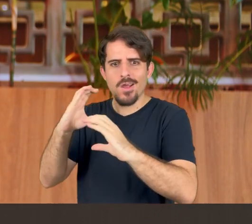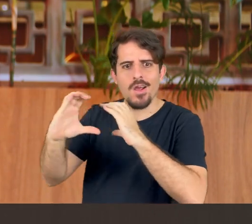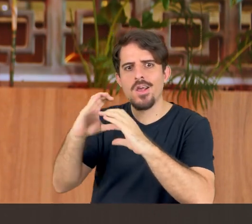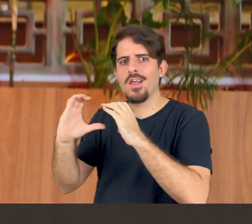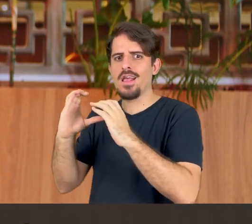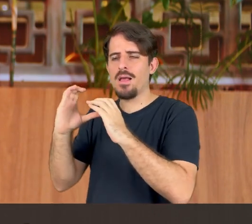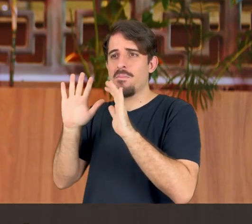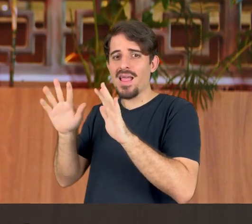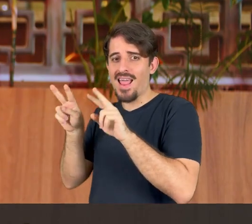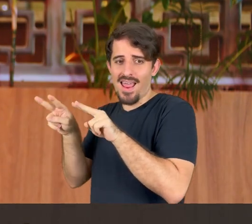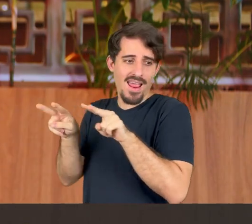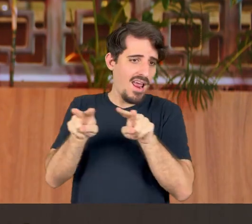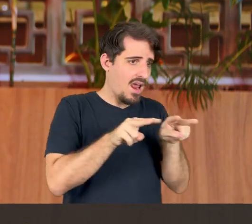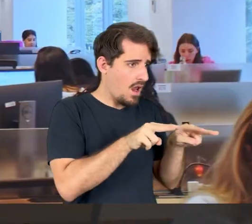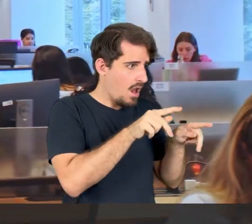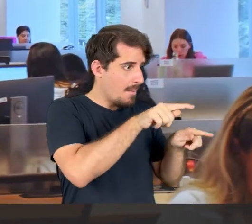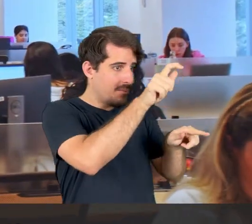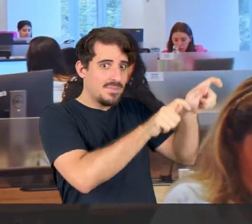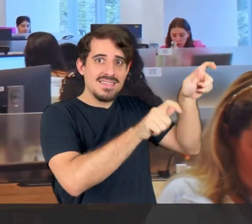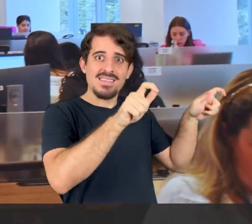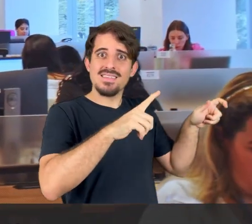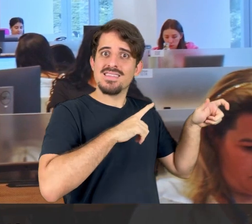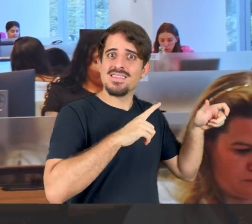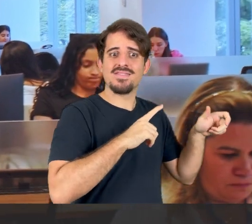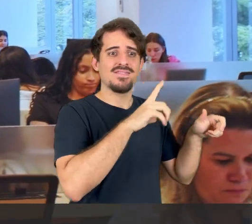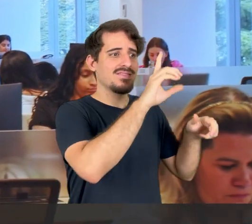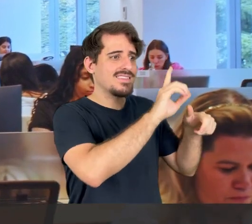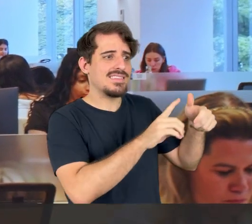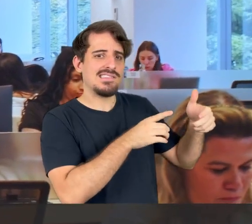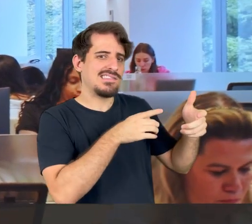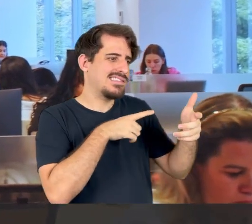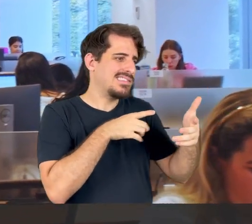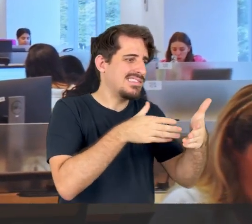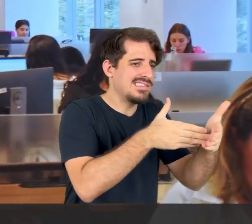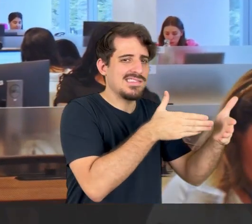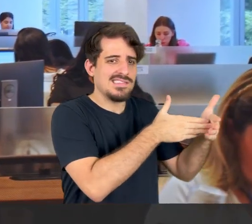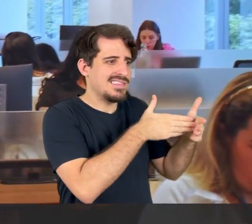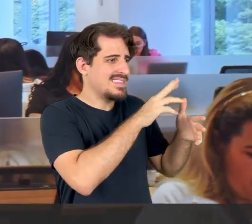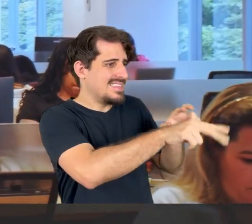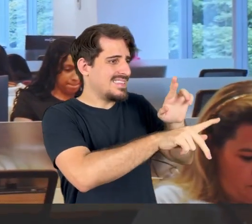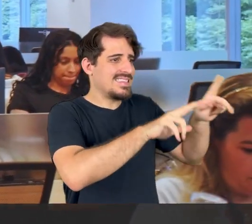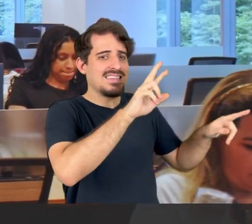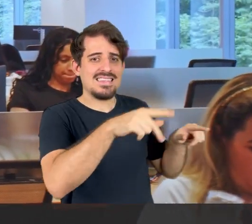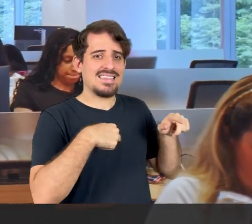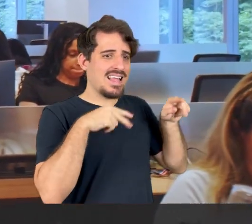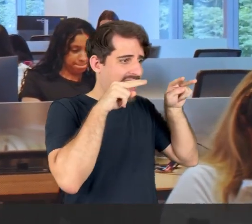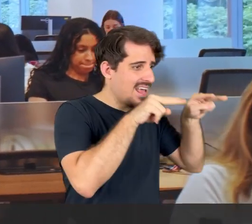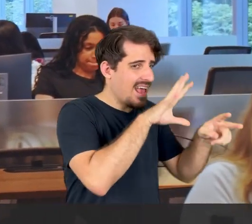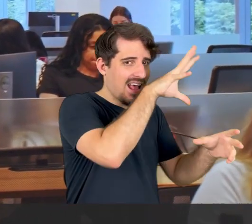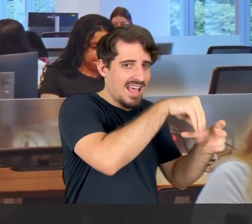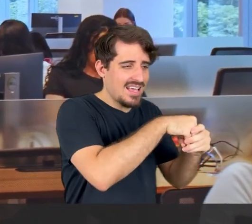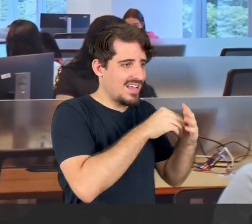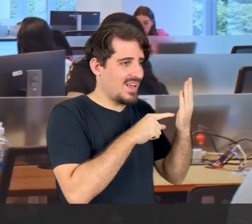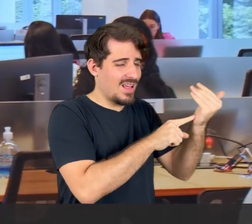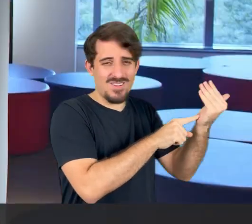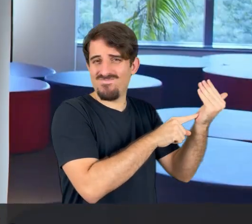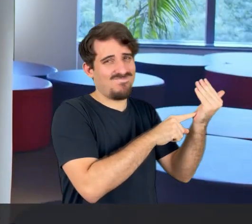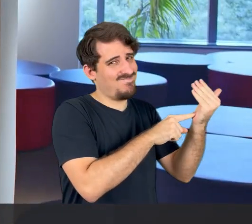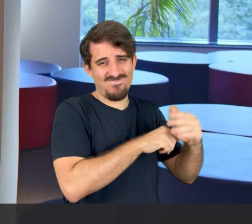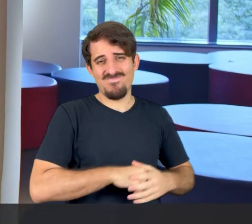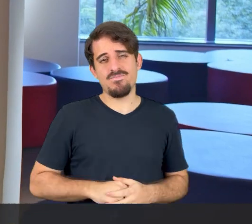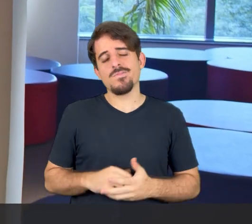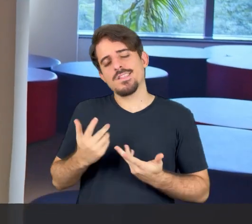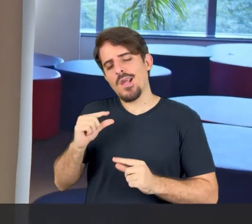no site, nas comunicações, mas a gente não tinha um olhar determinado de que alguém tinha uma limitação diferente dentro